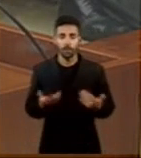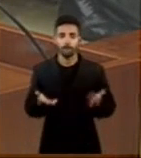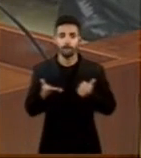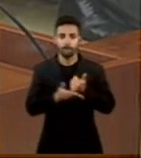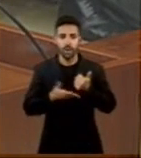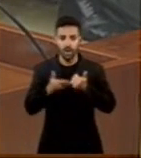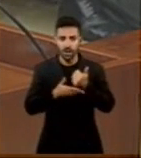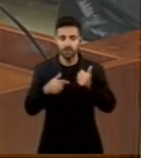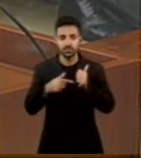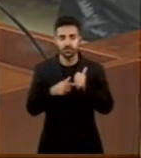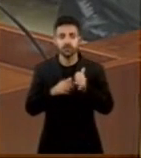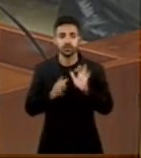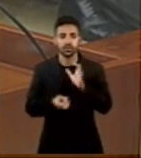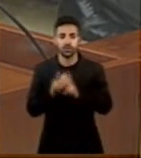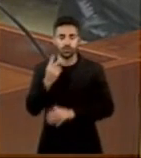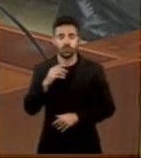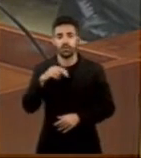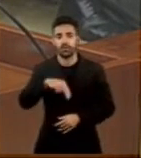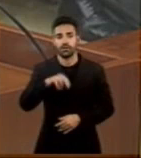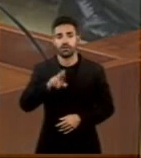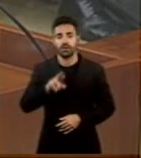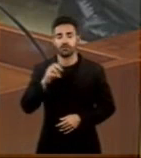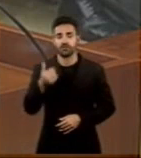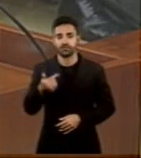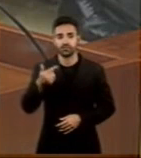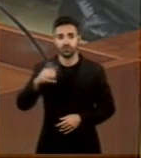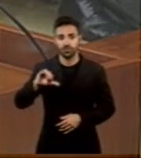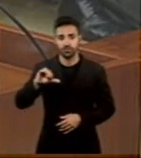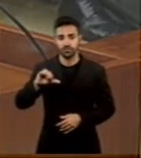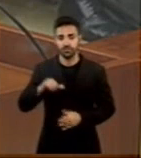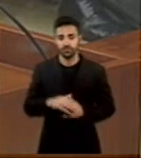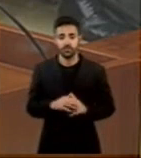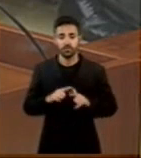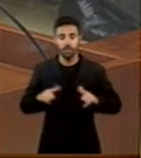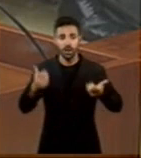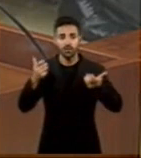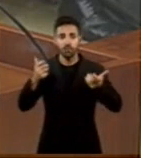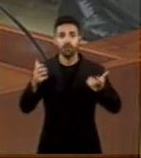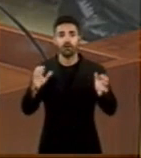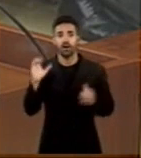nós criamos a NR-29. Mas eu queria rapidamente fazer